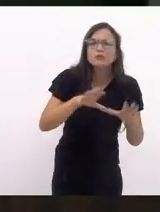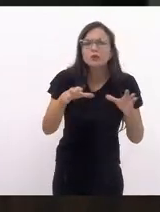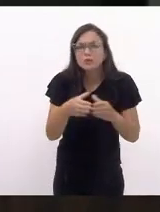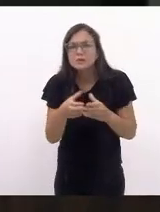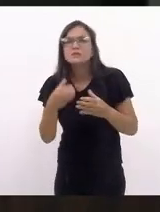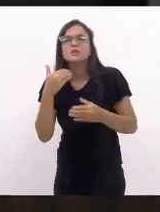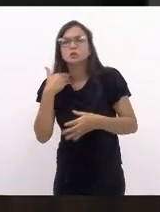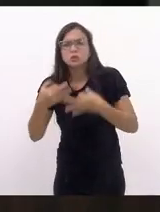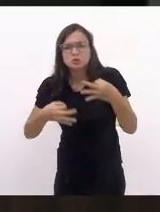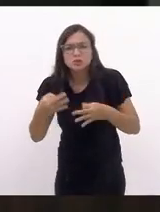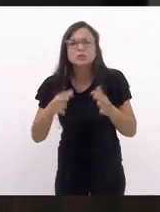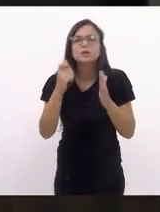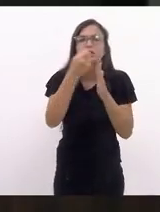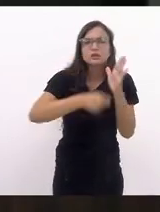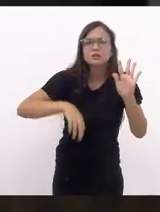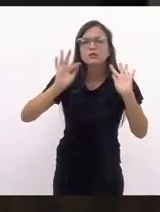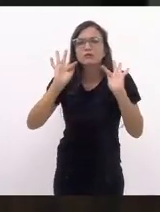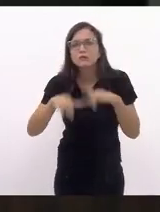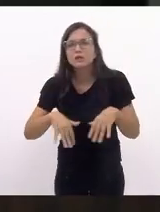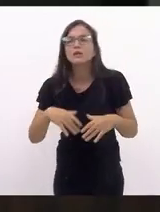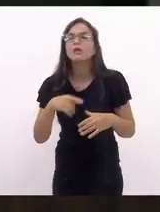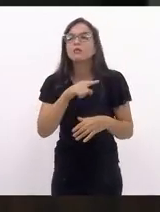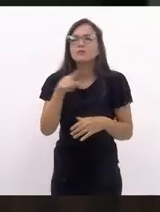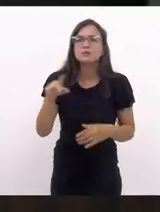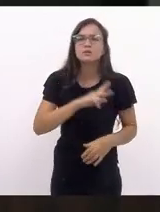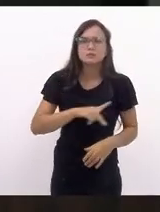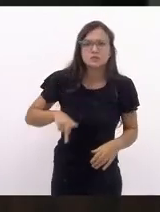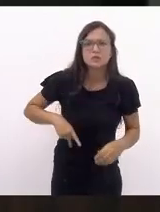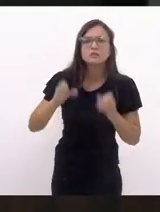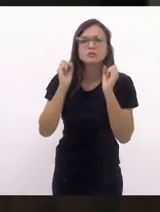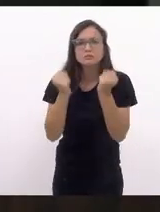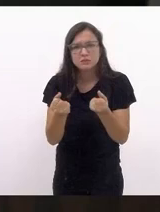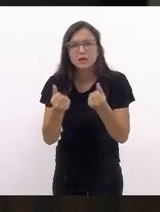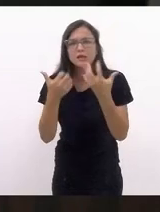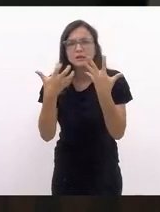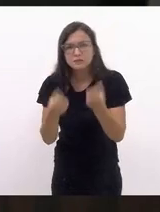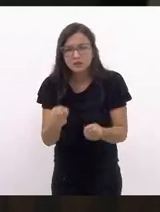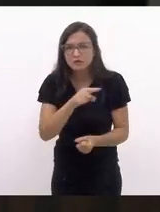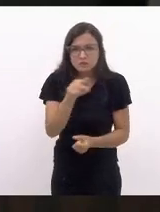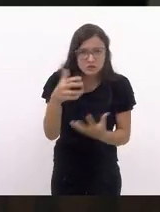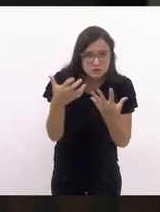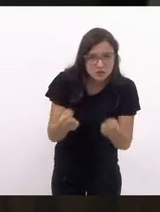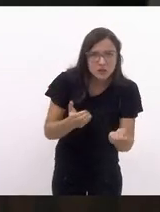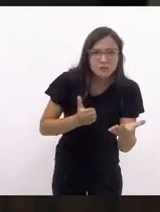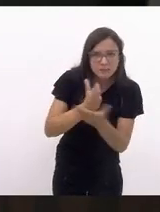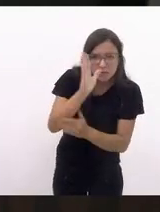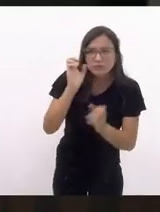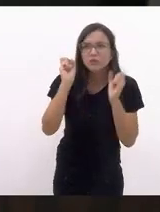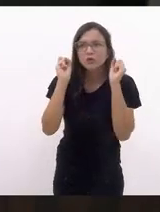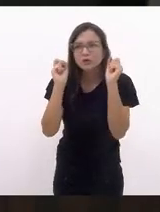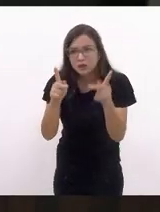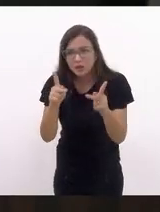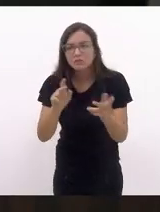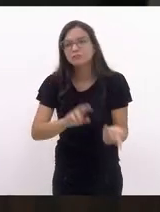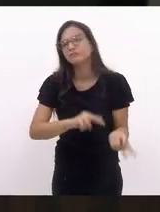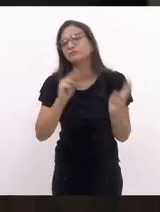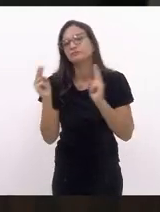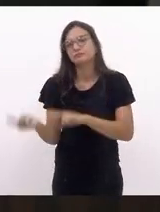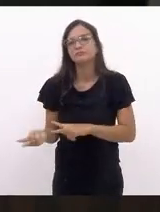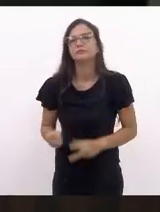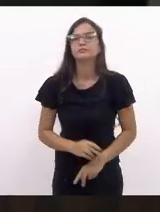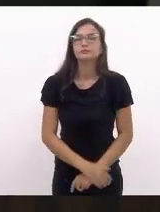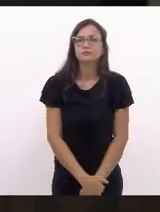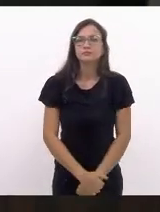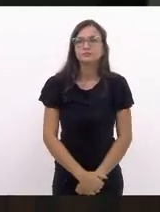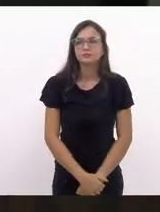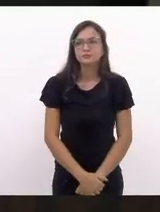proteção de disco forma final de redação da presidência de férias que a prova vermelhas Como estão aprovado vai autógrafo já